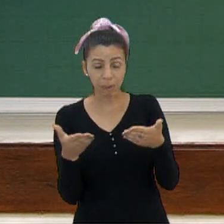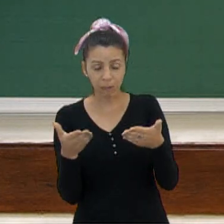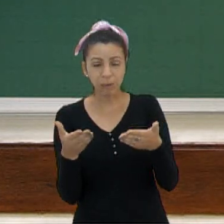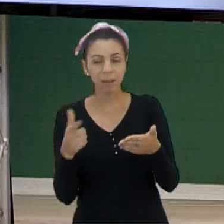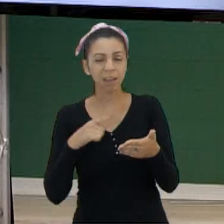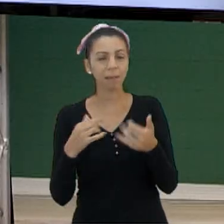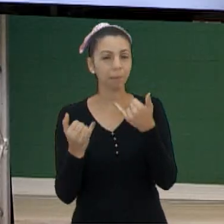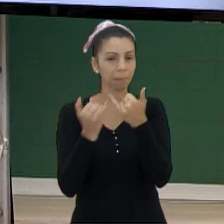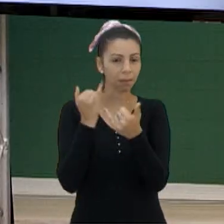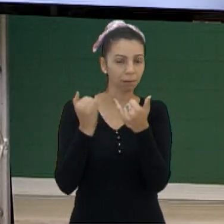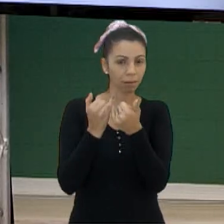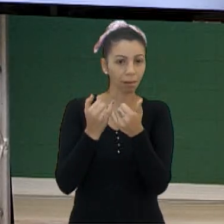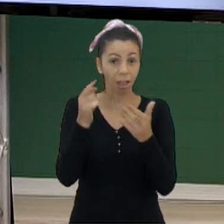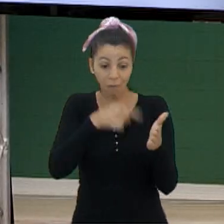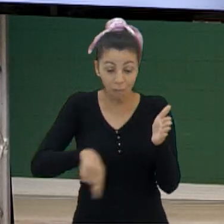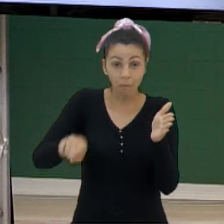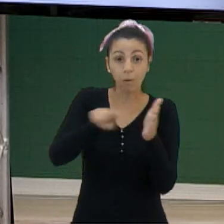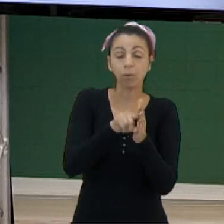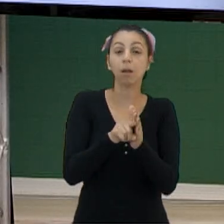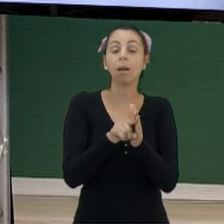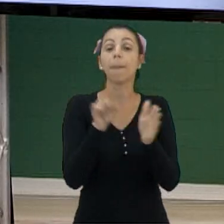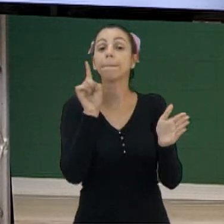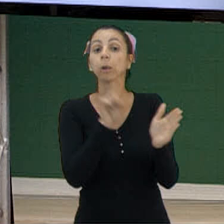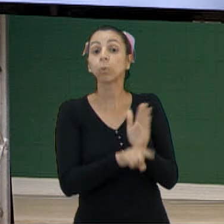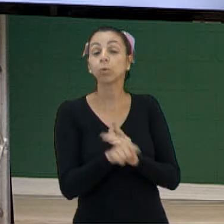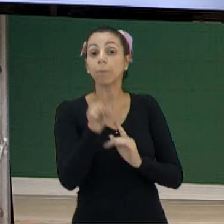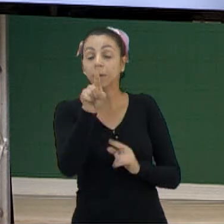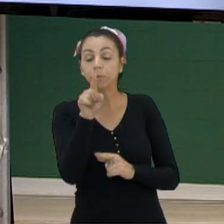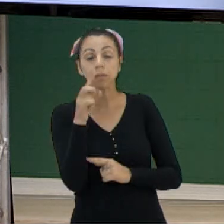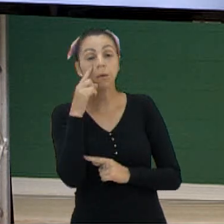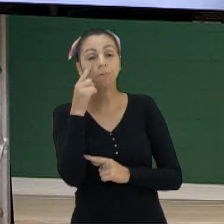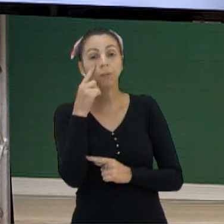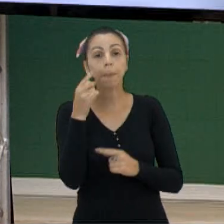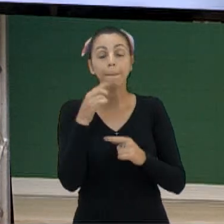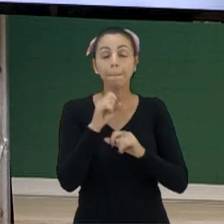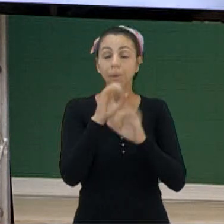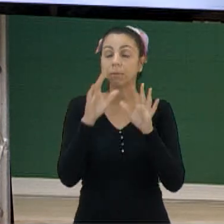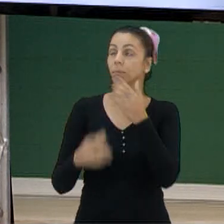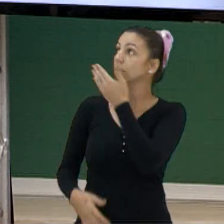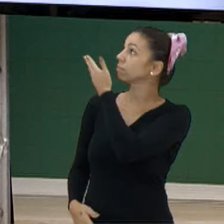vou voltar à pergunta para melhor ilustrar para vocês.